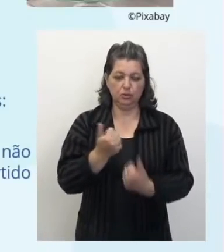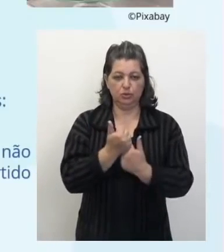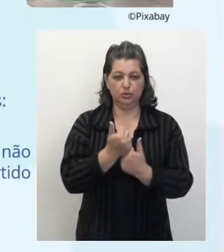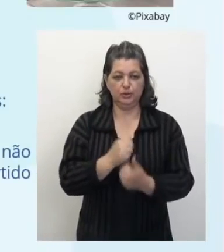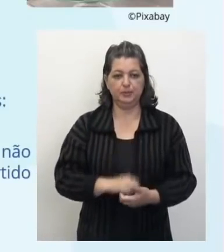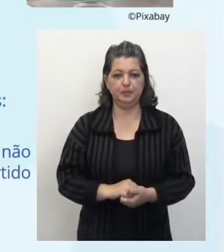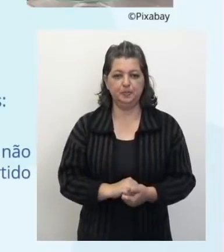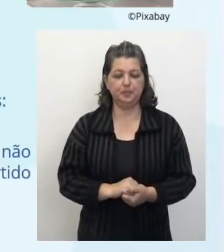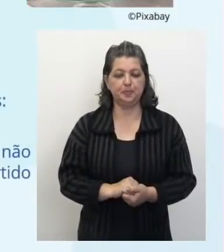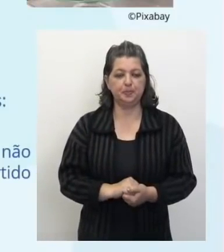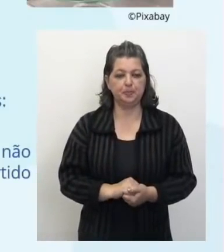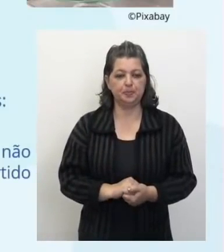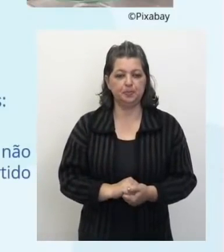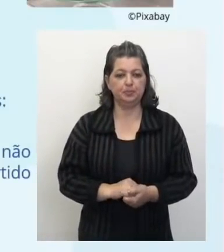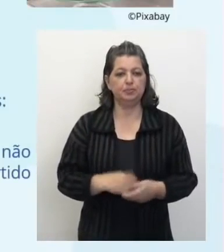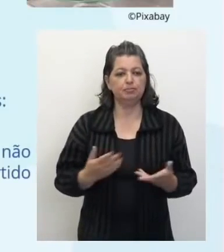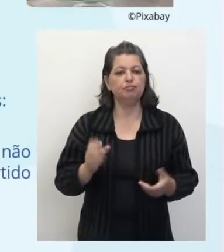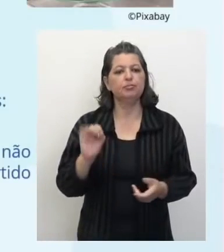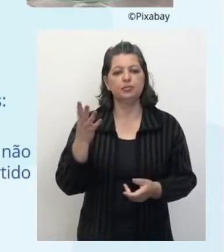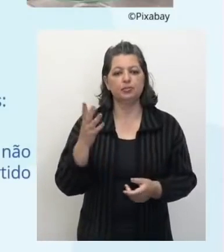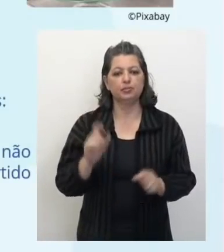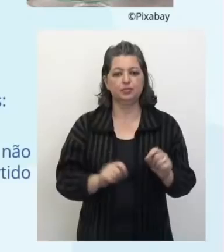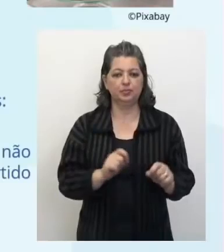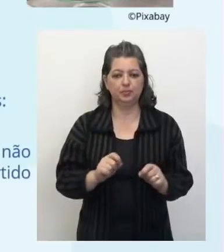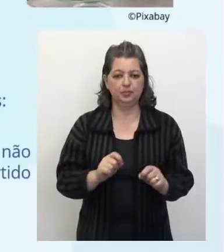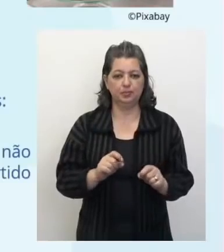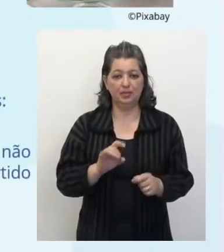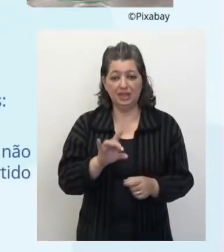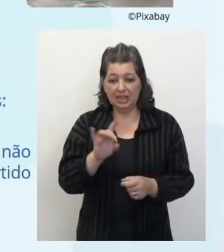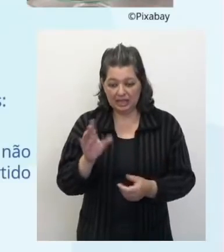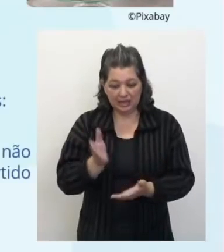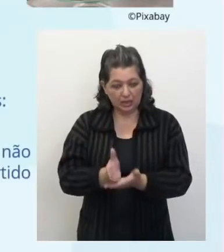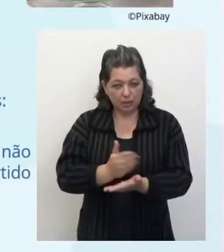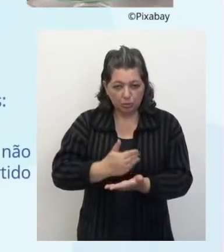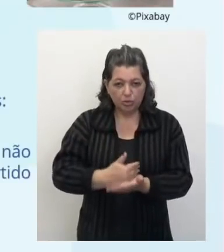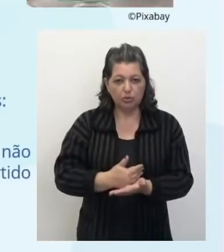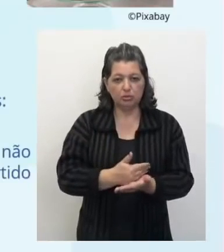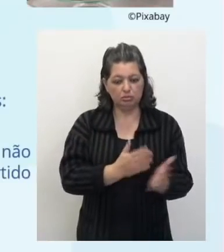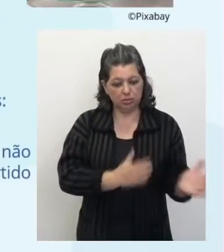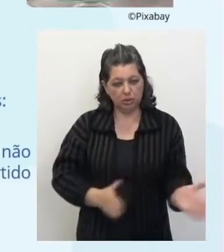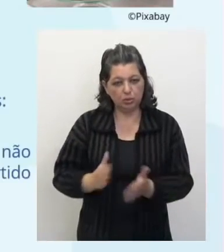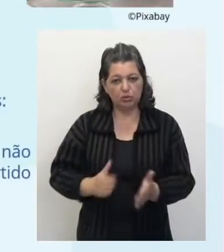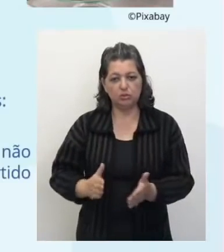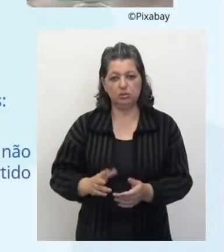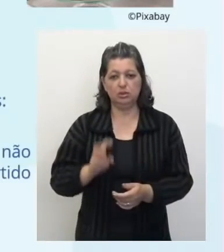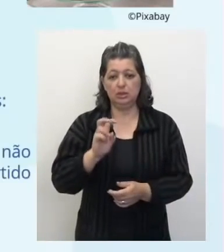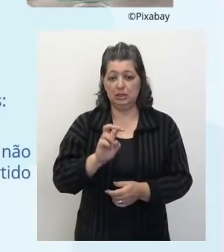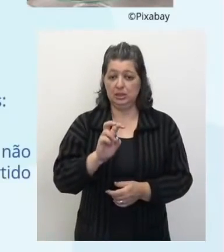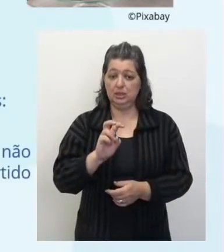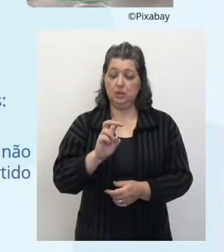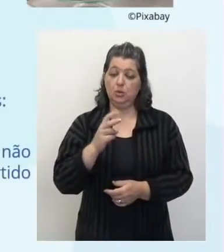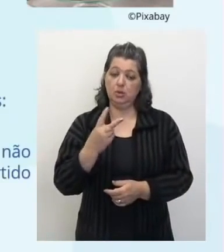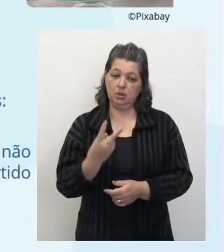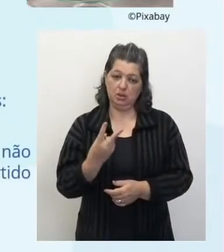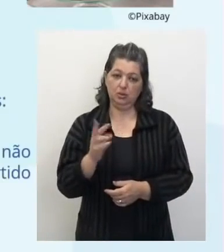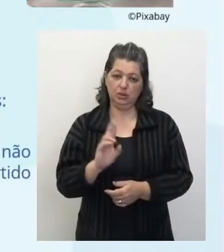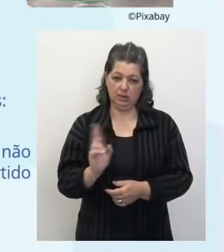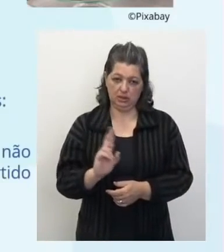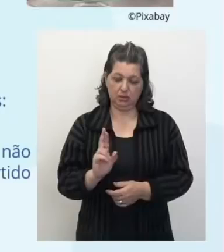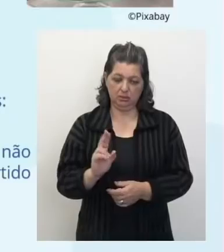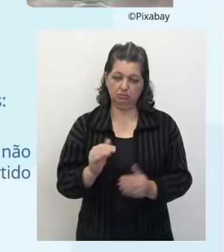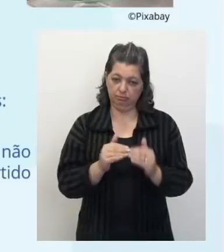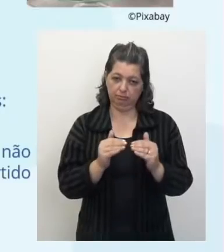Vamos começar trabalhando, tá? Primeira atividade, tá? Aí a proposta é a seguinte, vamos fazer a leitura? A Silvana começou